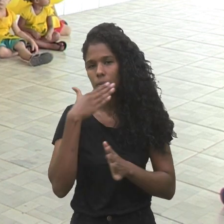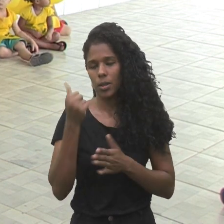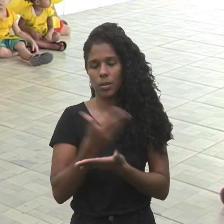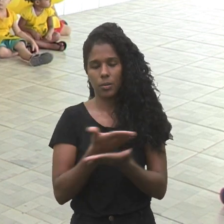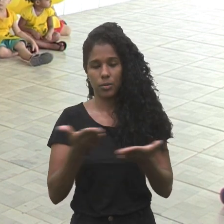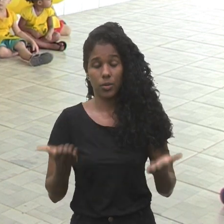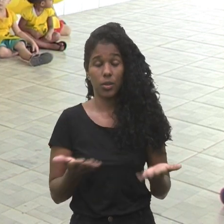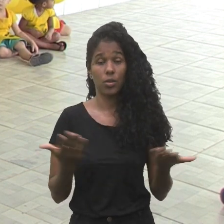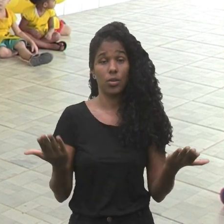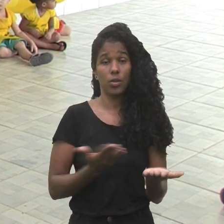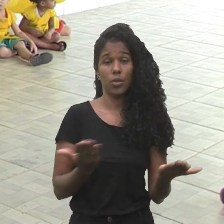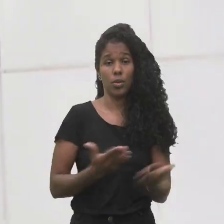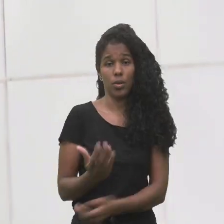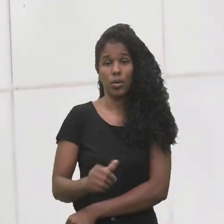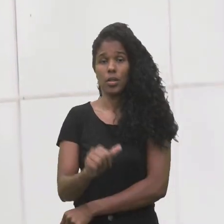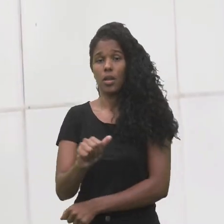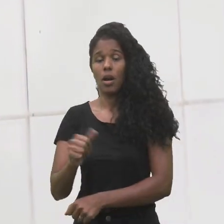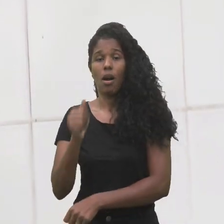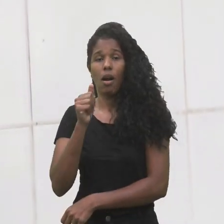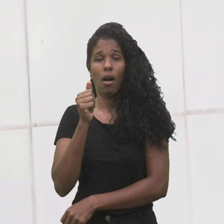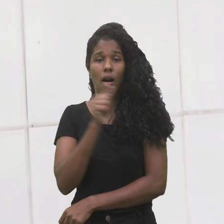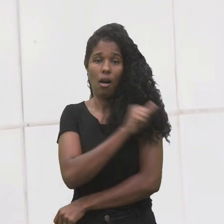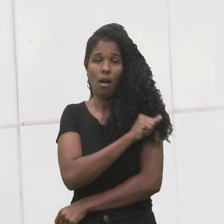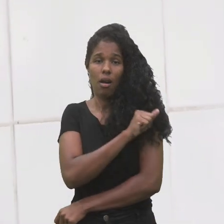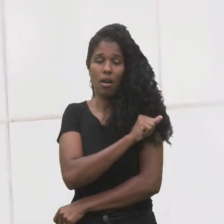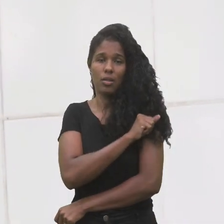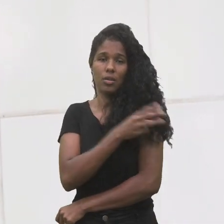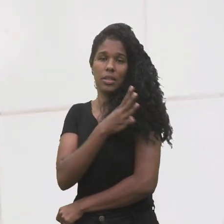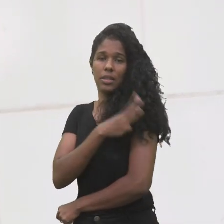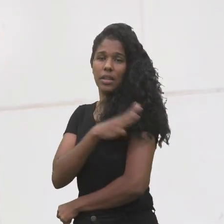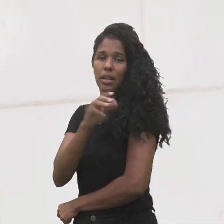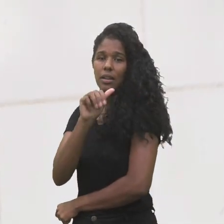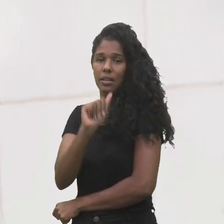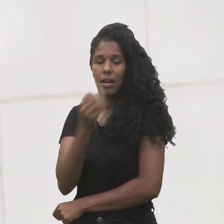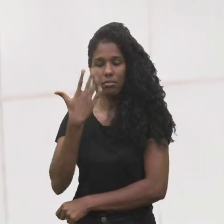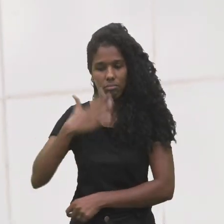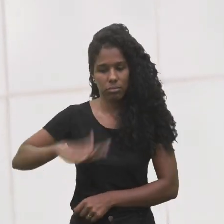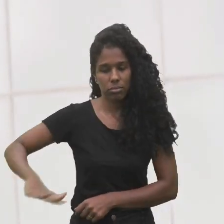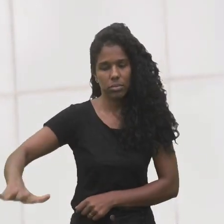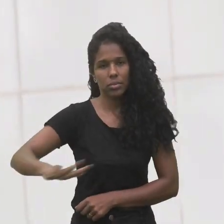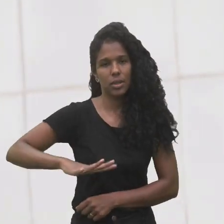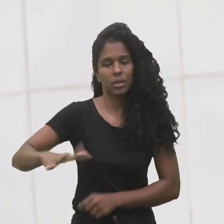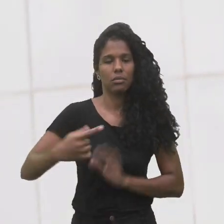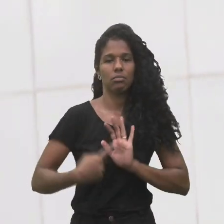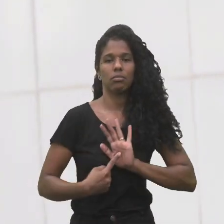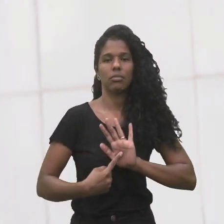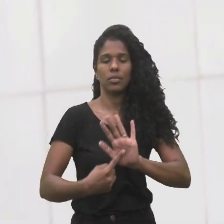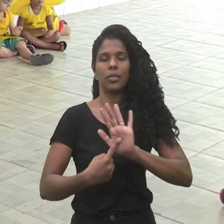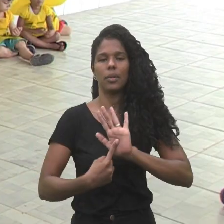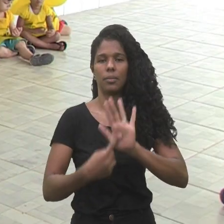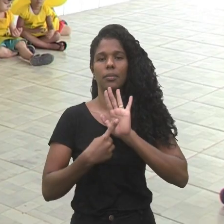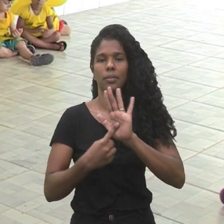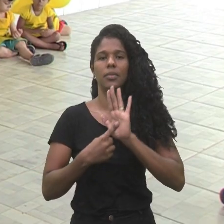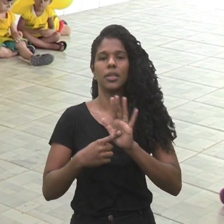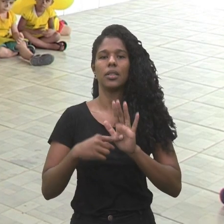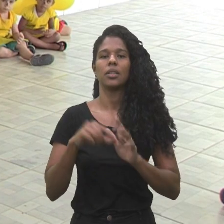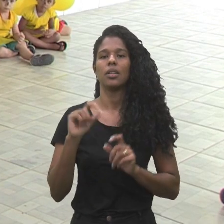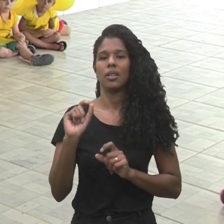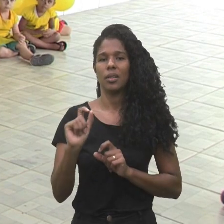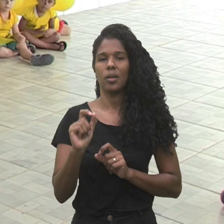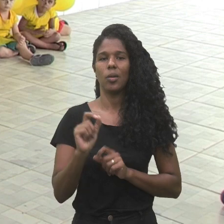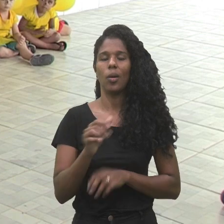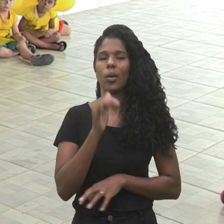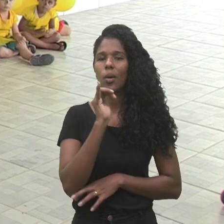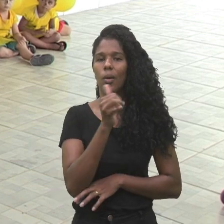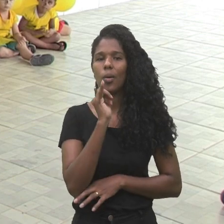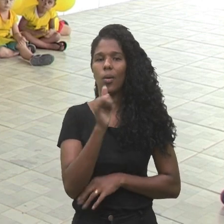Conto. E eu espero que eles gostem do que a gente está aprendendo na sala, não é isso, 3 anos A? Hoje